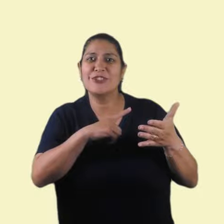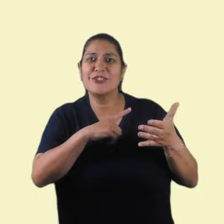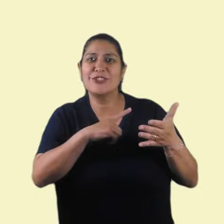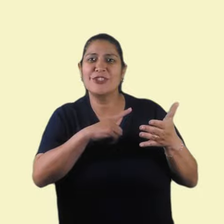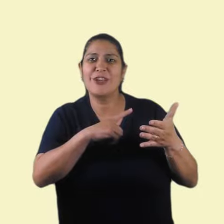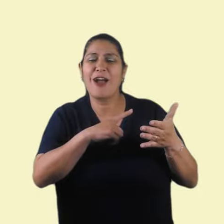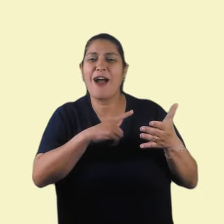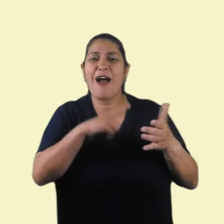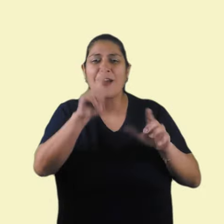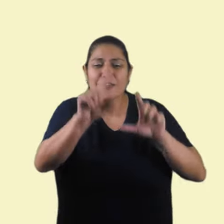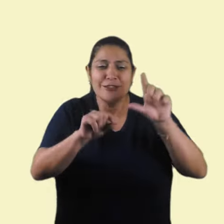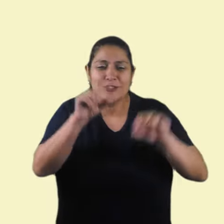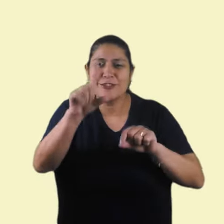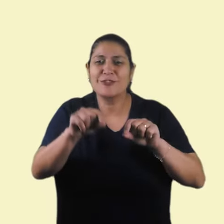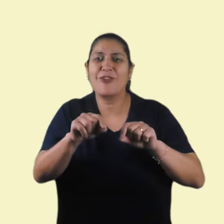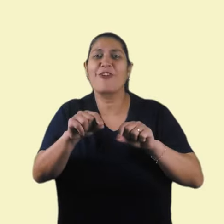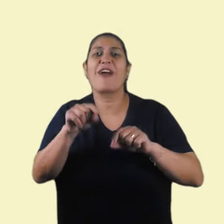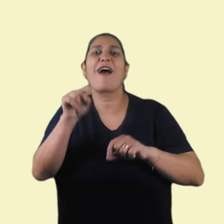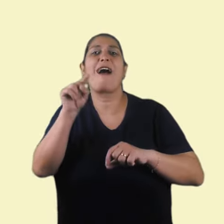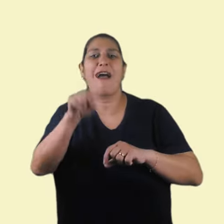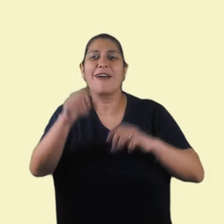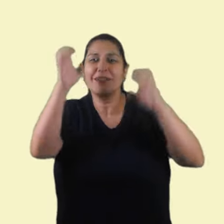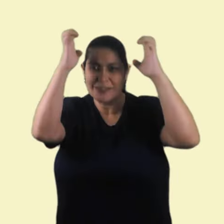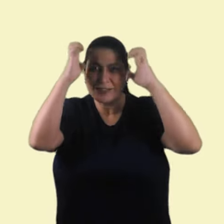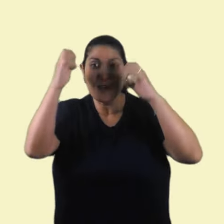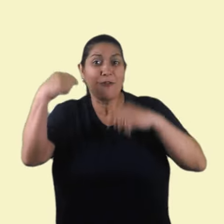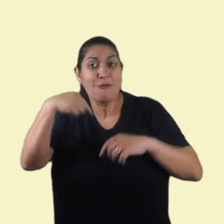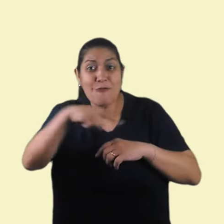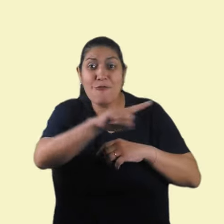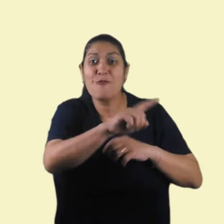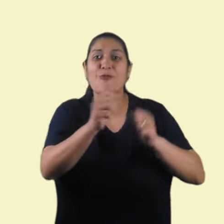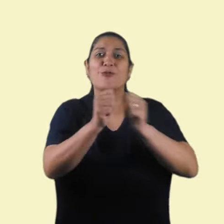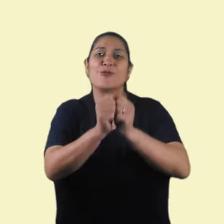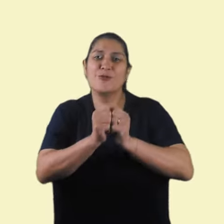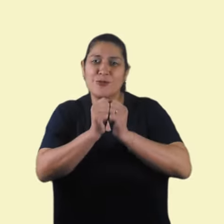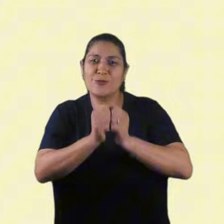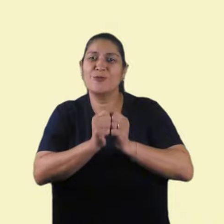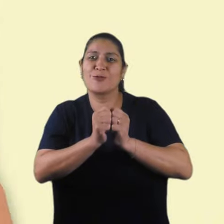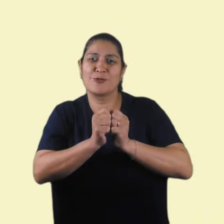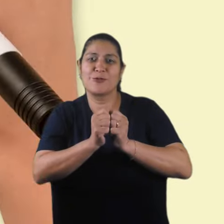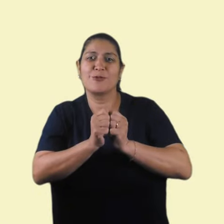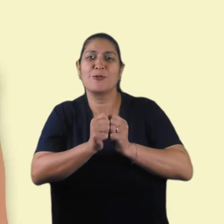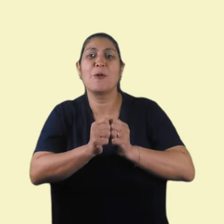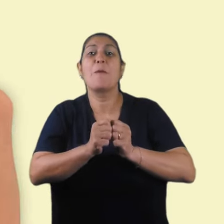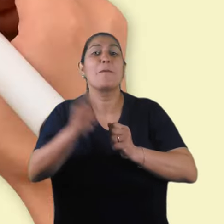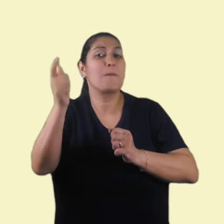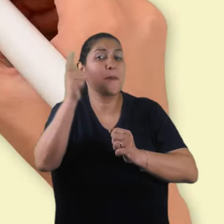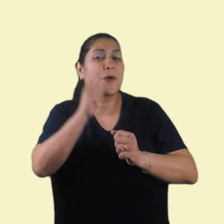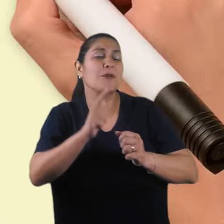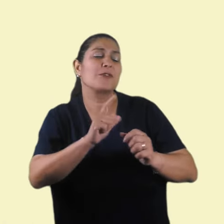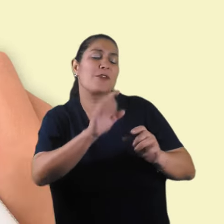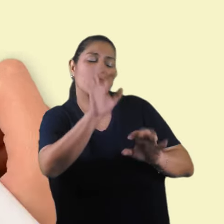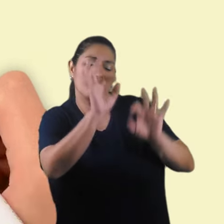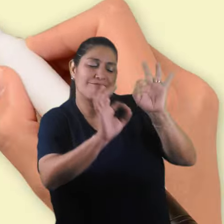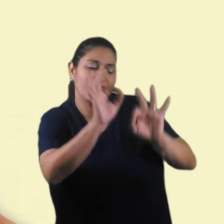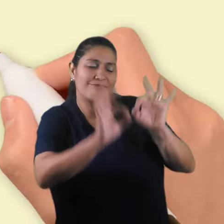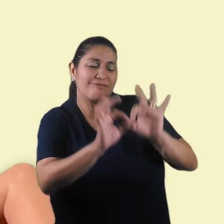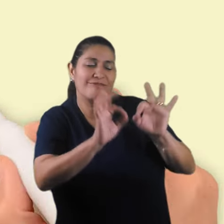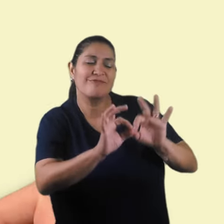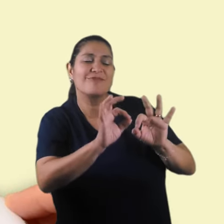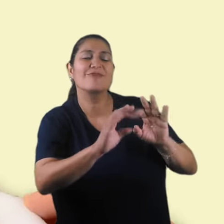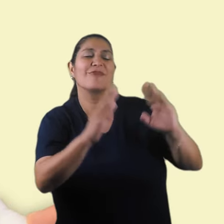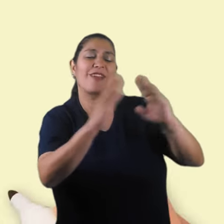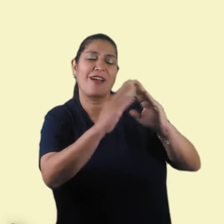promulgado, Ester foi escolhida para participar e ser levada junto com as outras moças para